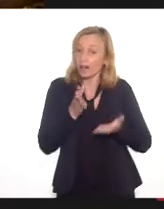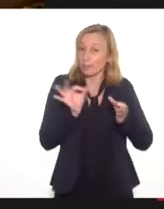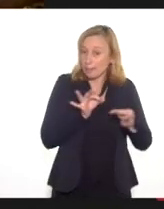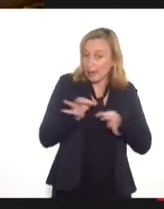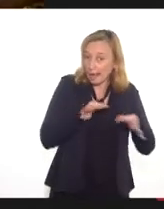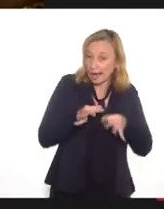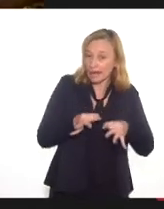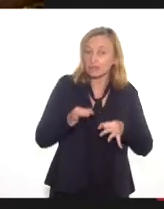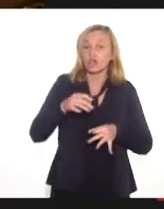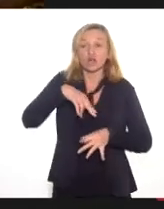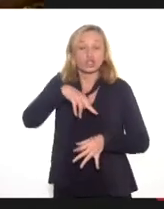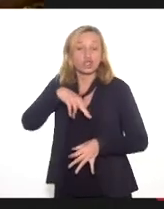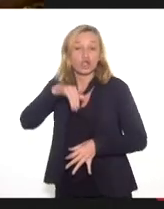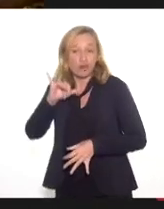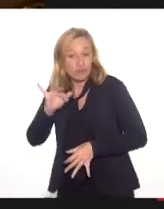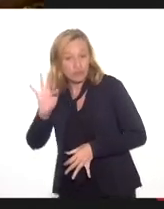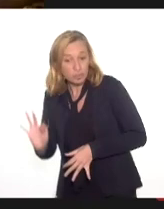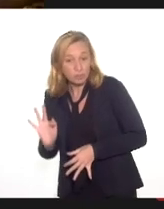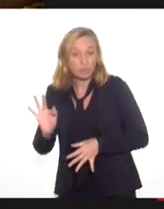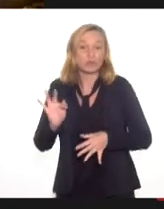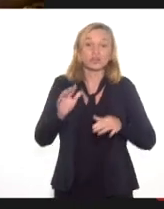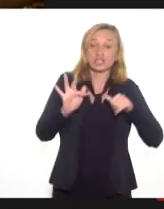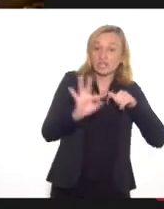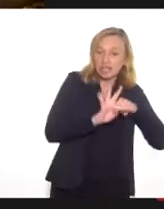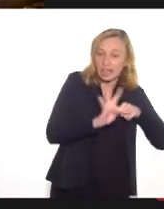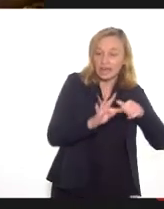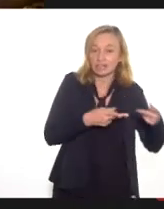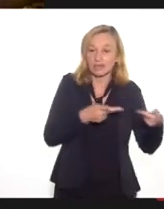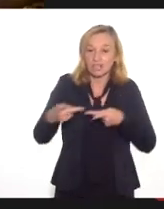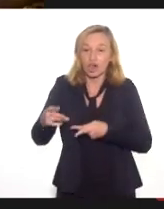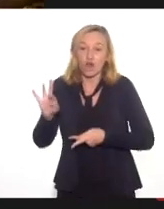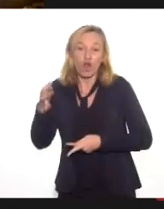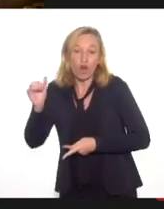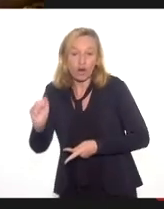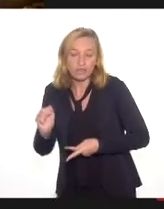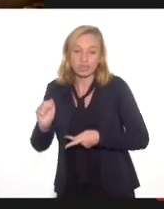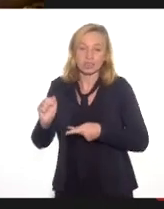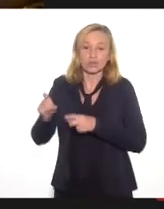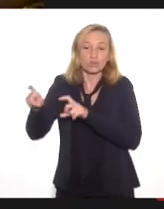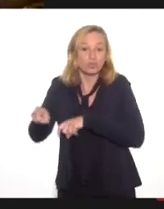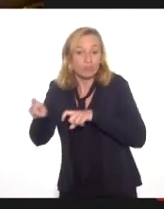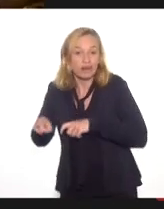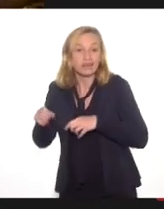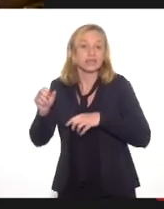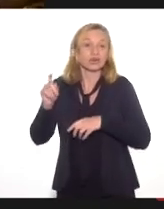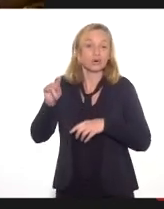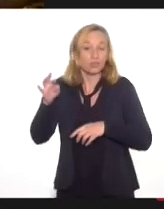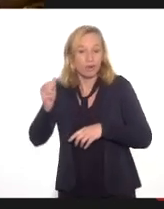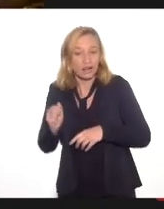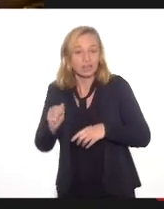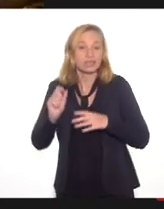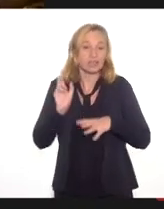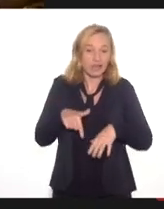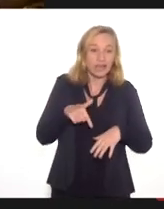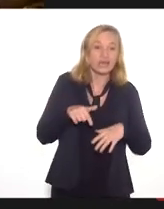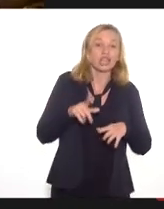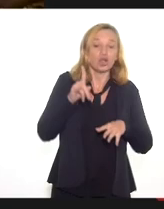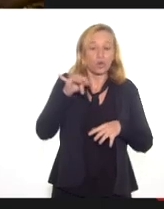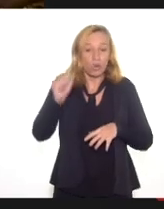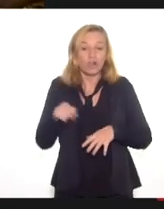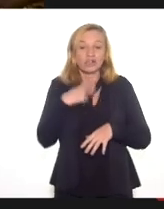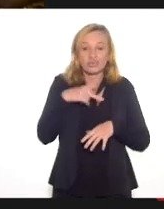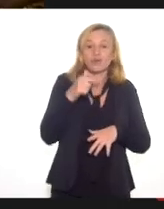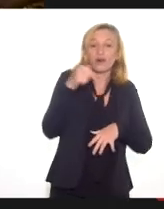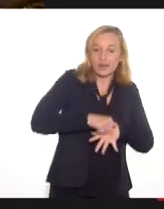a Nova Fiburgo visitas técnicas às hortas urbanas Luana trouxe muito esse